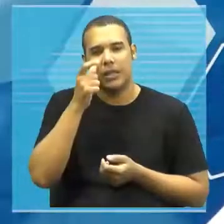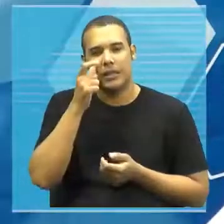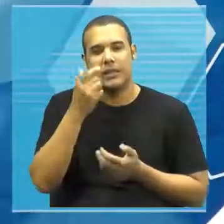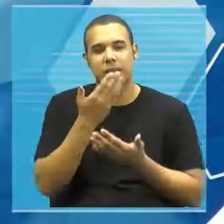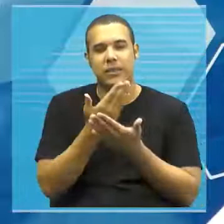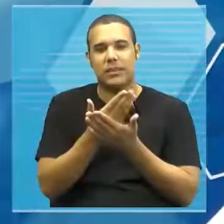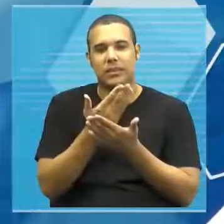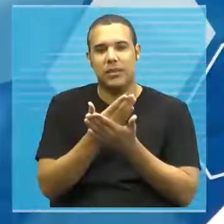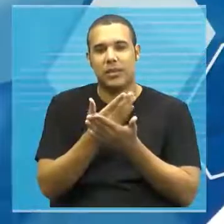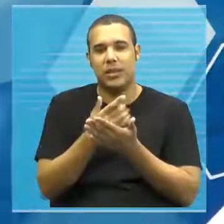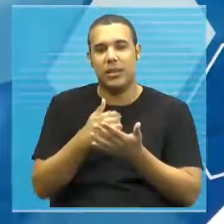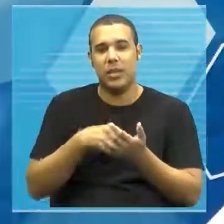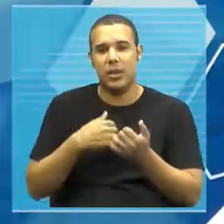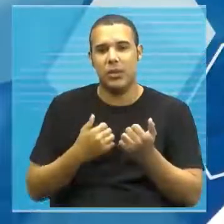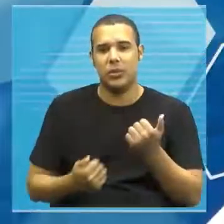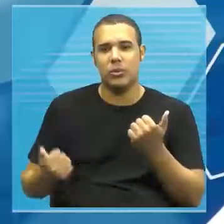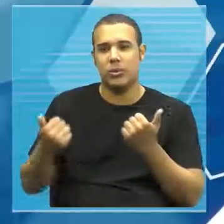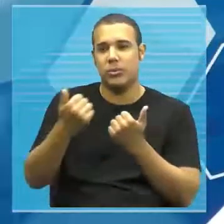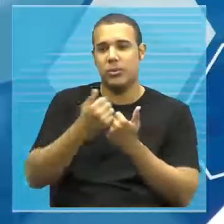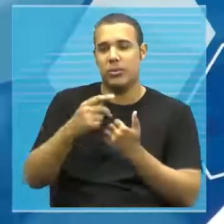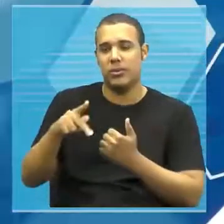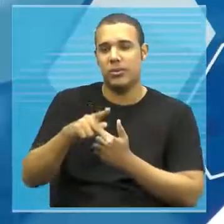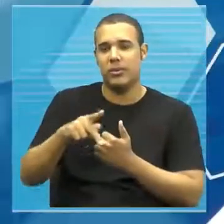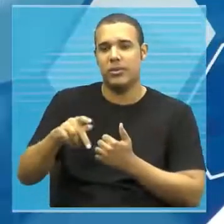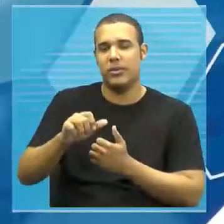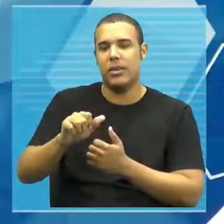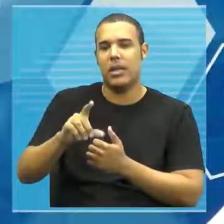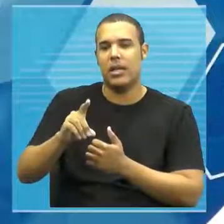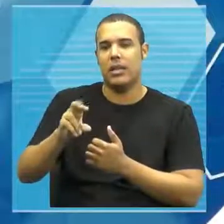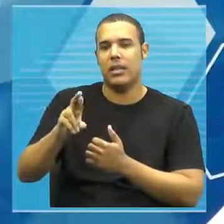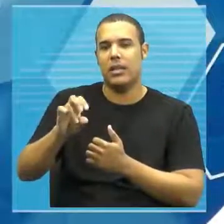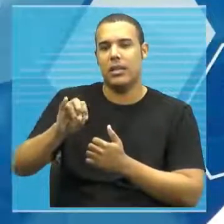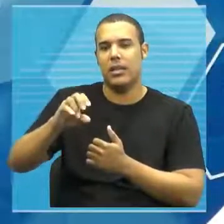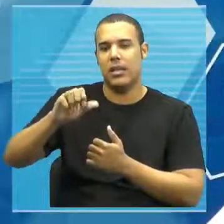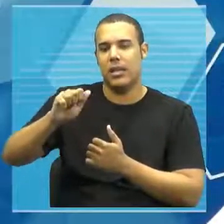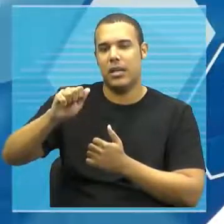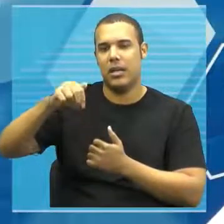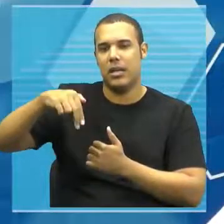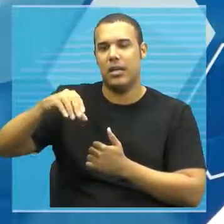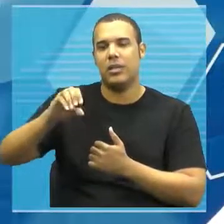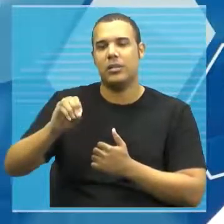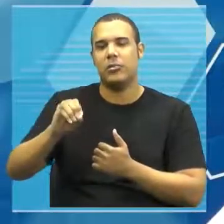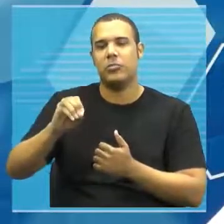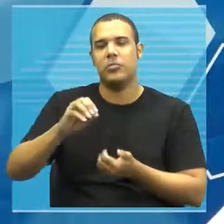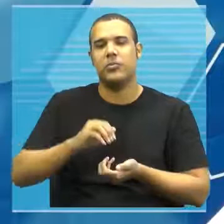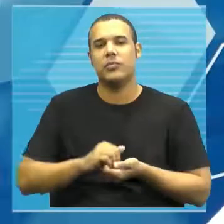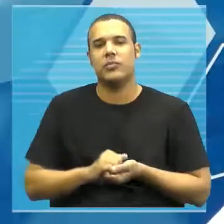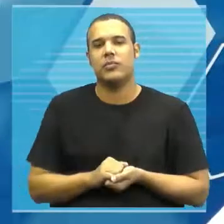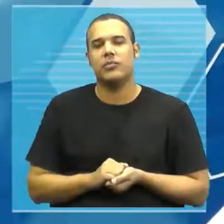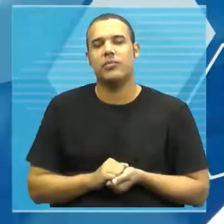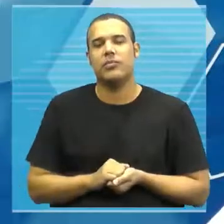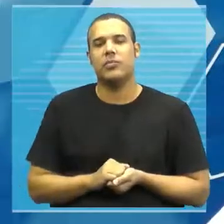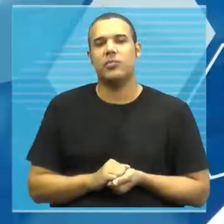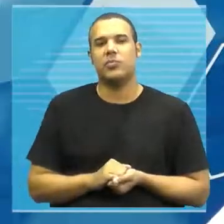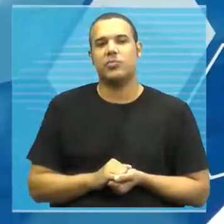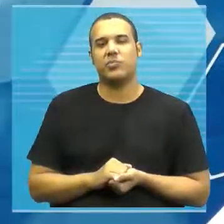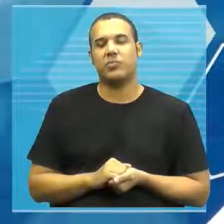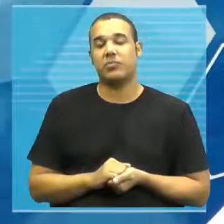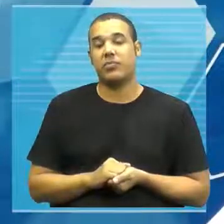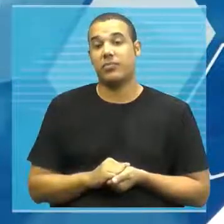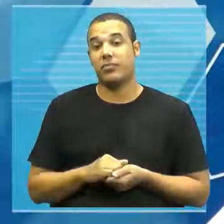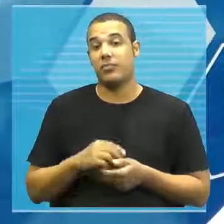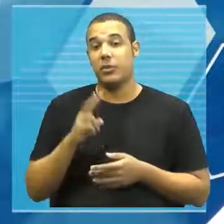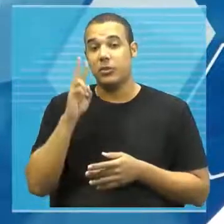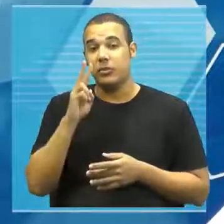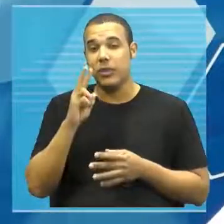Nesta aula que eu estou substituindo o mestre Adriano Ramalho Ficou claro né Gente olha a tecnologia e